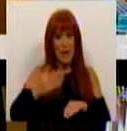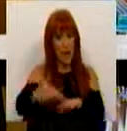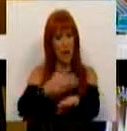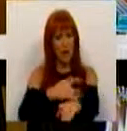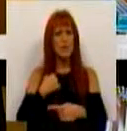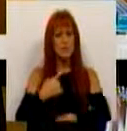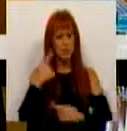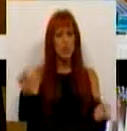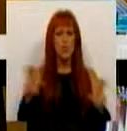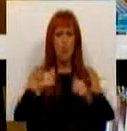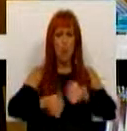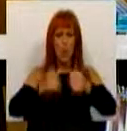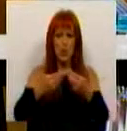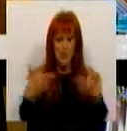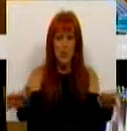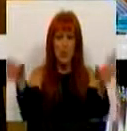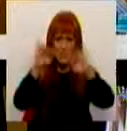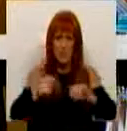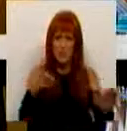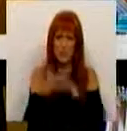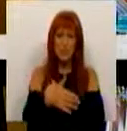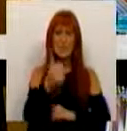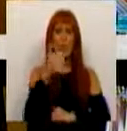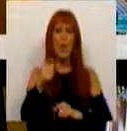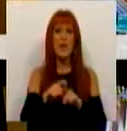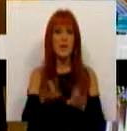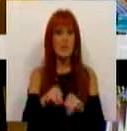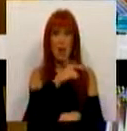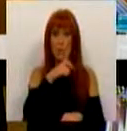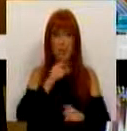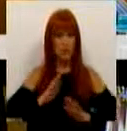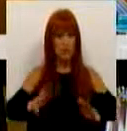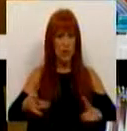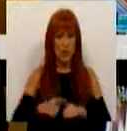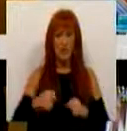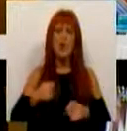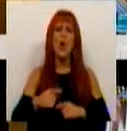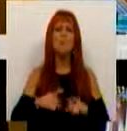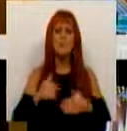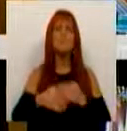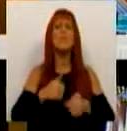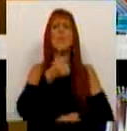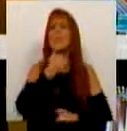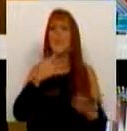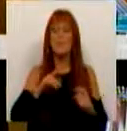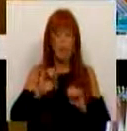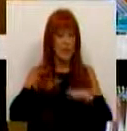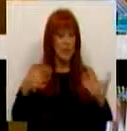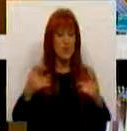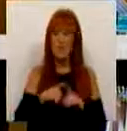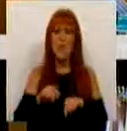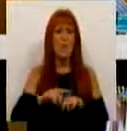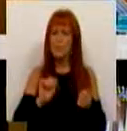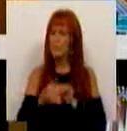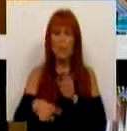disso, abriremos um novo concurso para que se complete a entrada de 50, como ficou comprometido. O que vamos então fazer? Em primeiro lugar, não